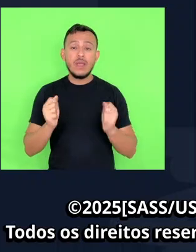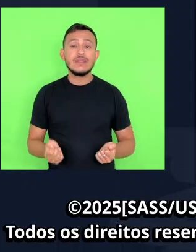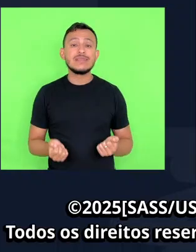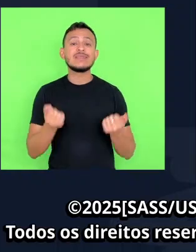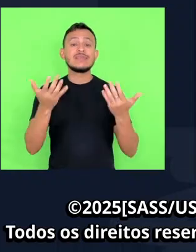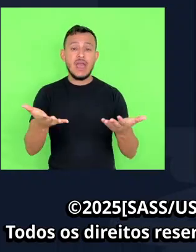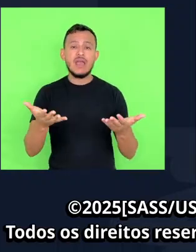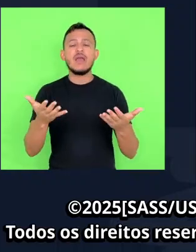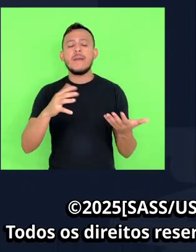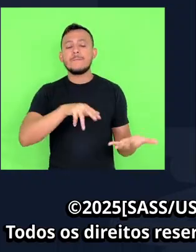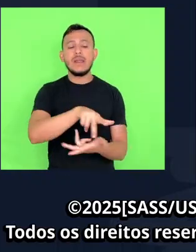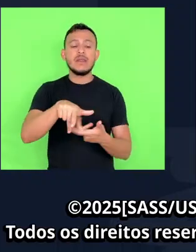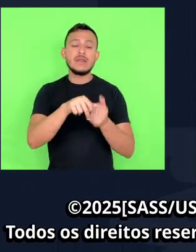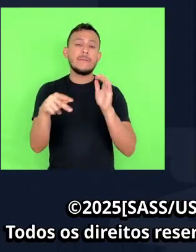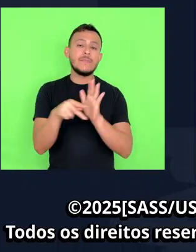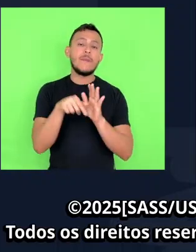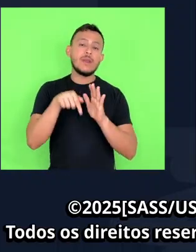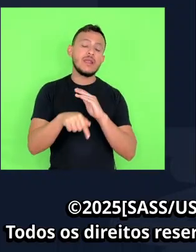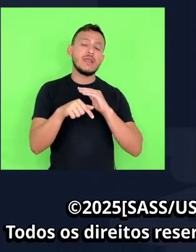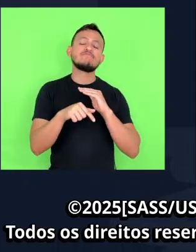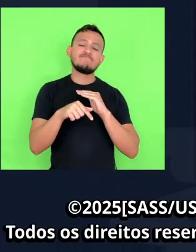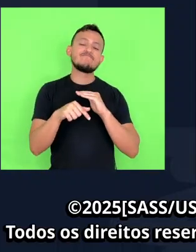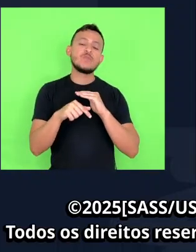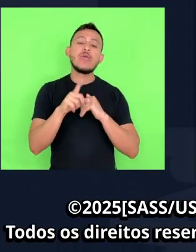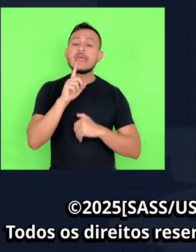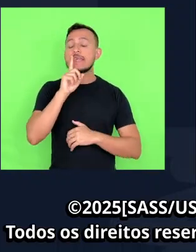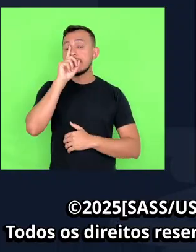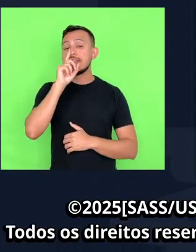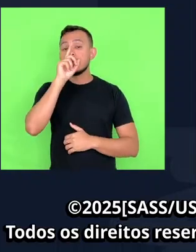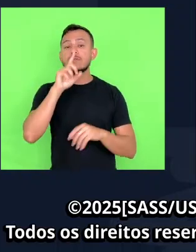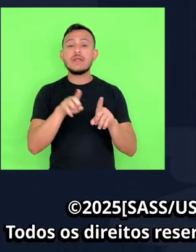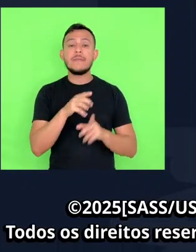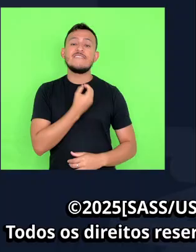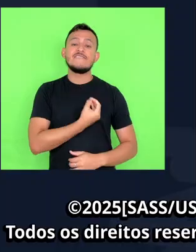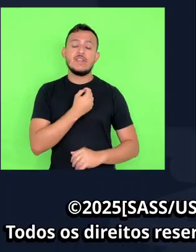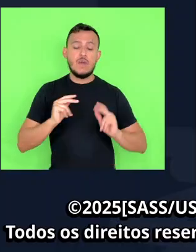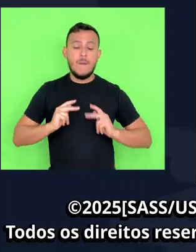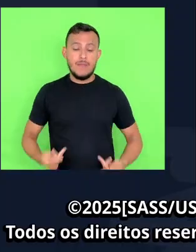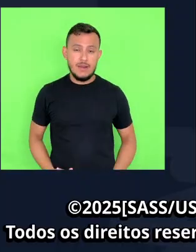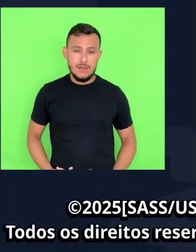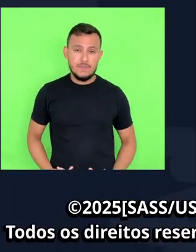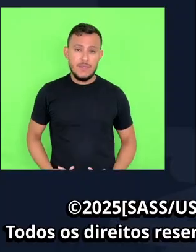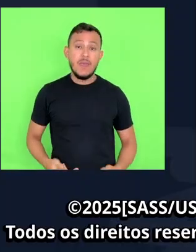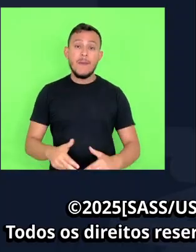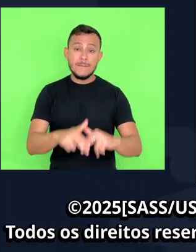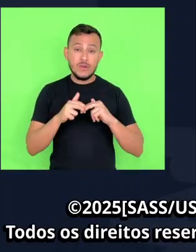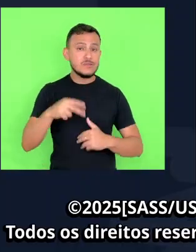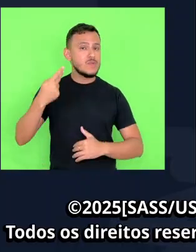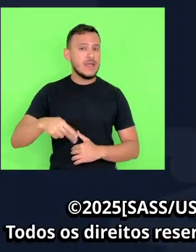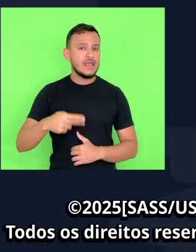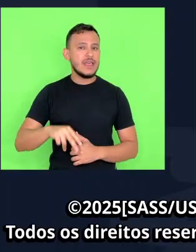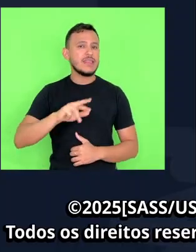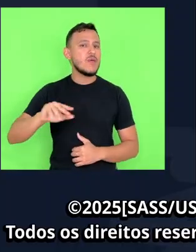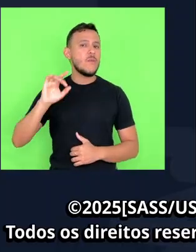planeta para um estado de instabilidade e risco para a vida humana. Então, nossa atividade não é